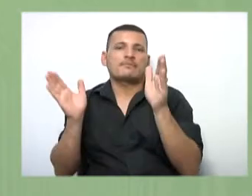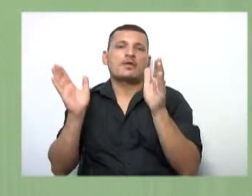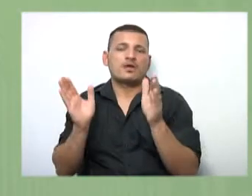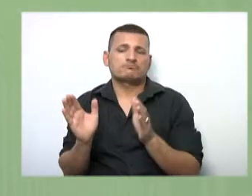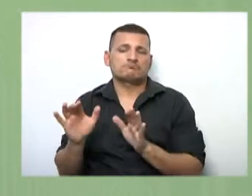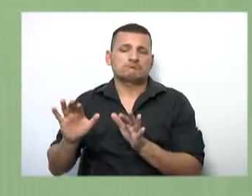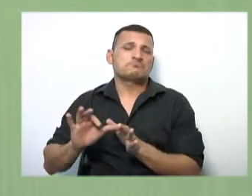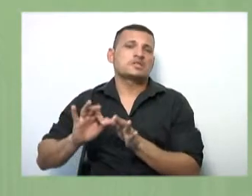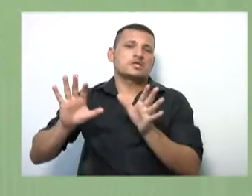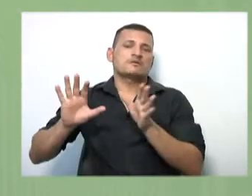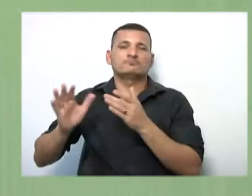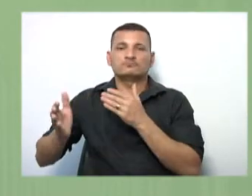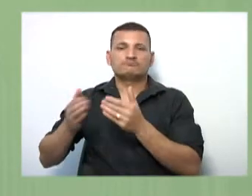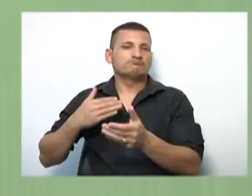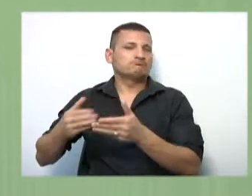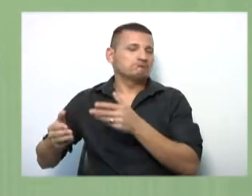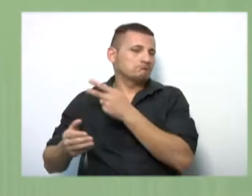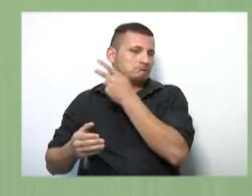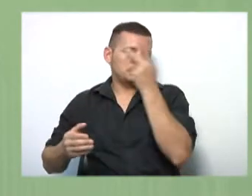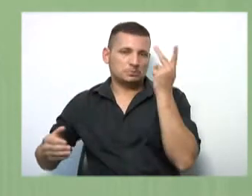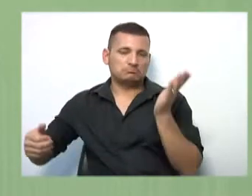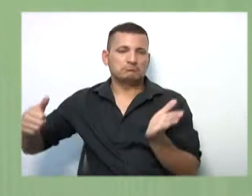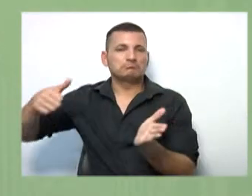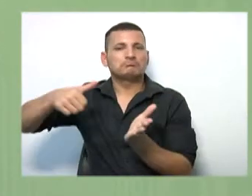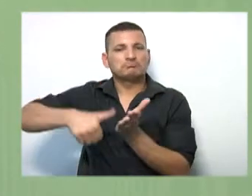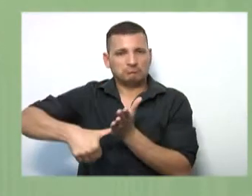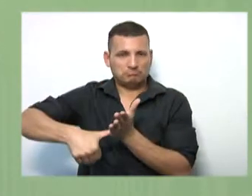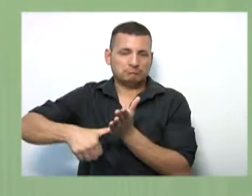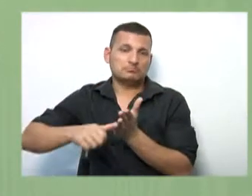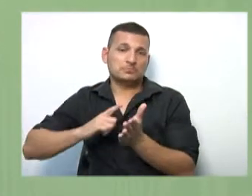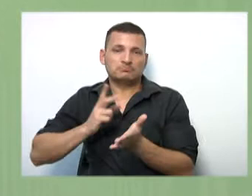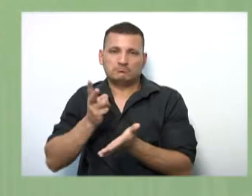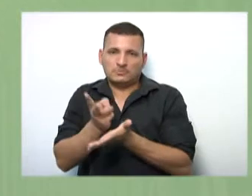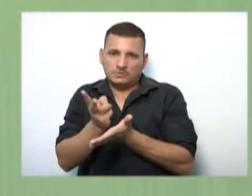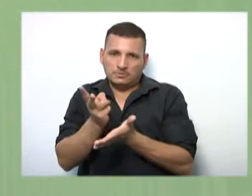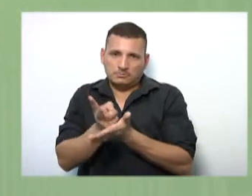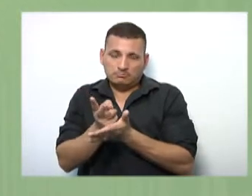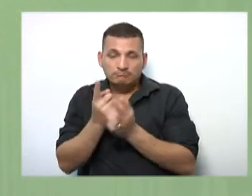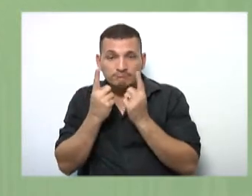qualquer pessoa com o mesmo interesse de consumo.